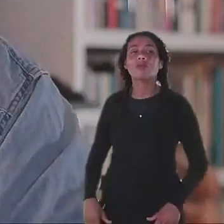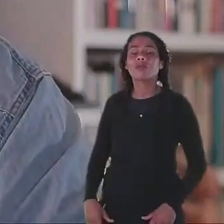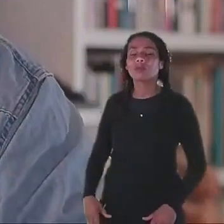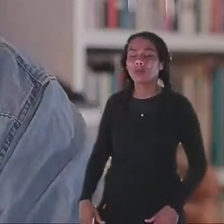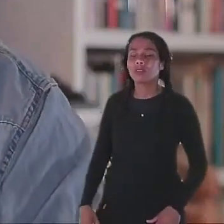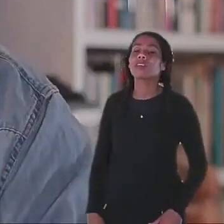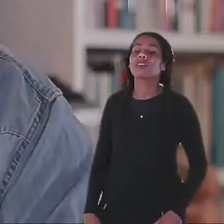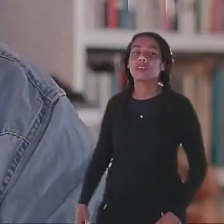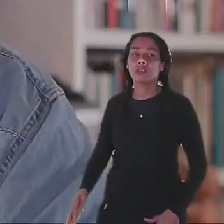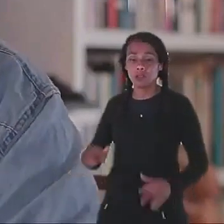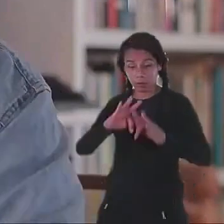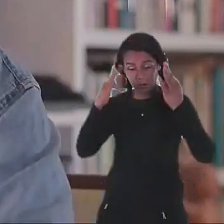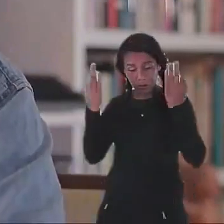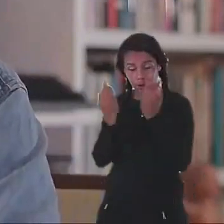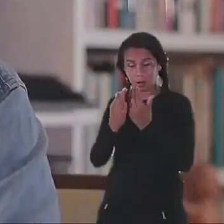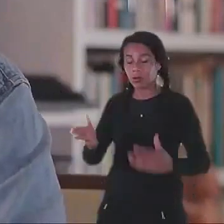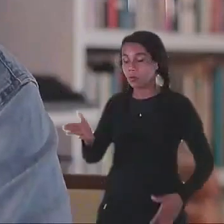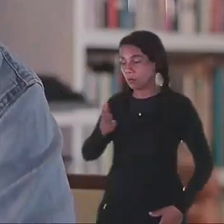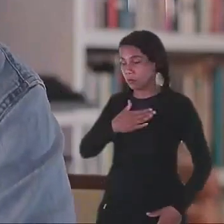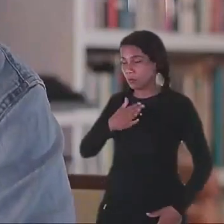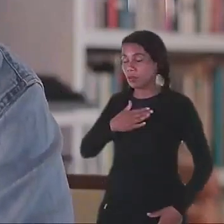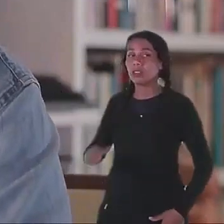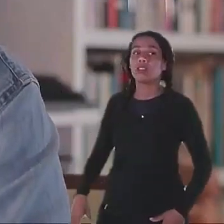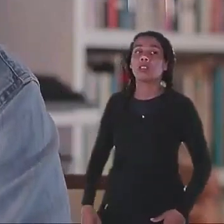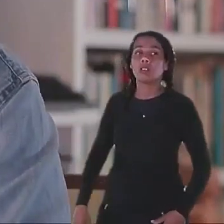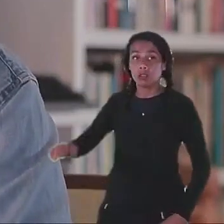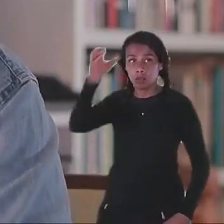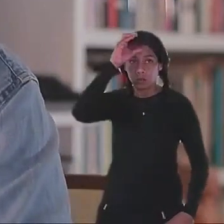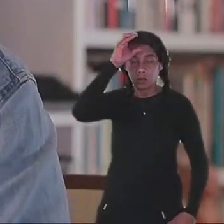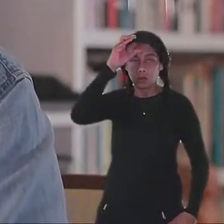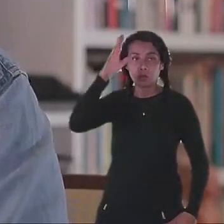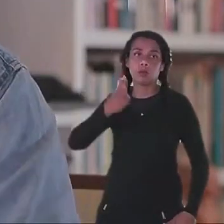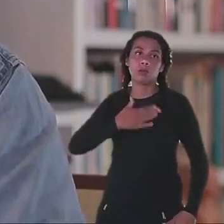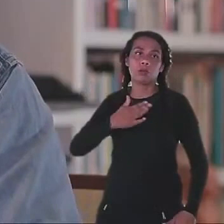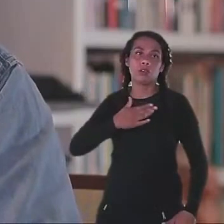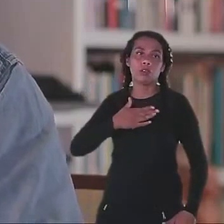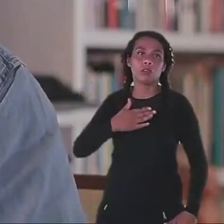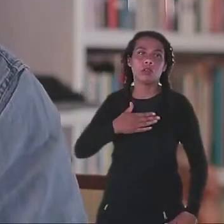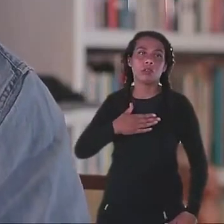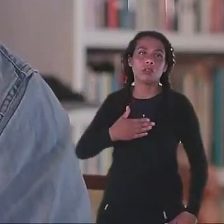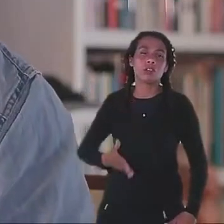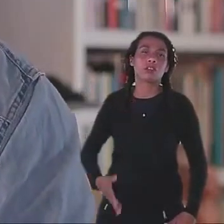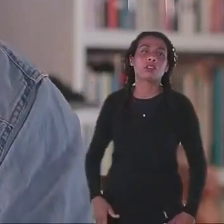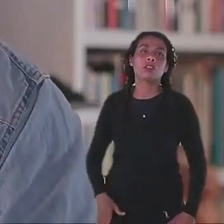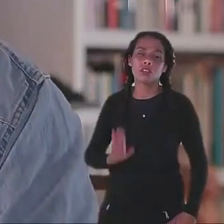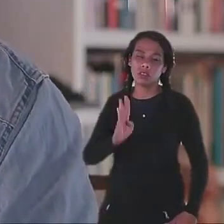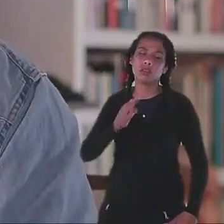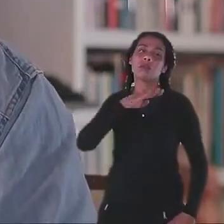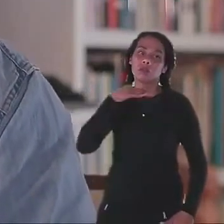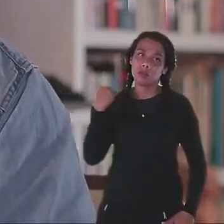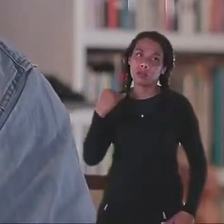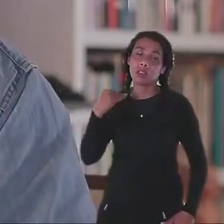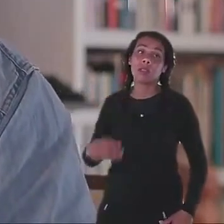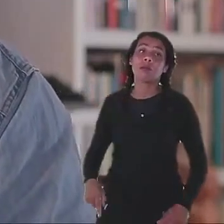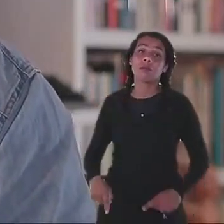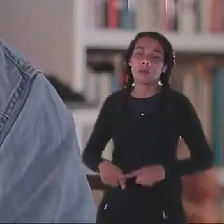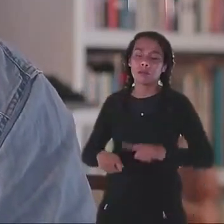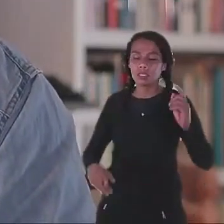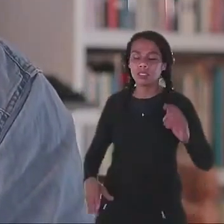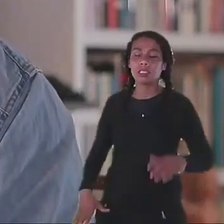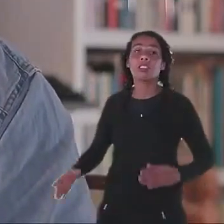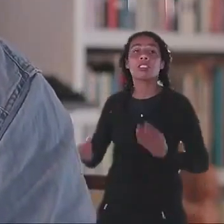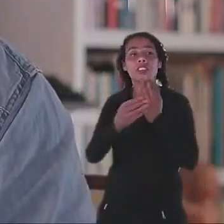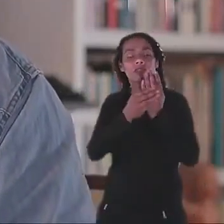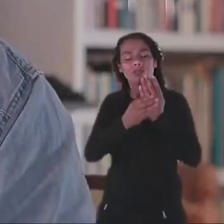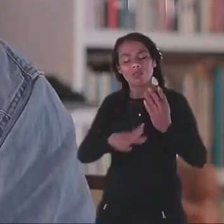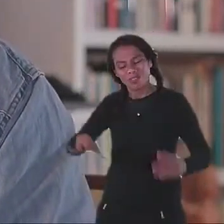essa notícia, fica também a homenagem ao meu tio querido Almir Germano. Maravilha! Apaixonado por ficção científica, um engenheiro